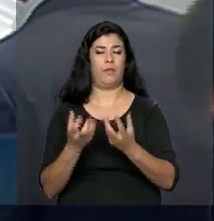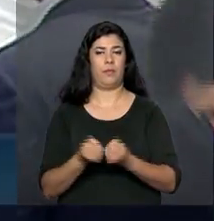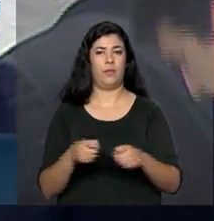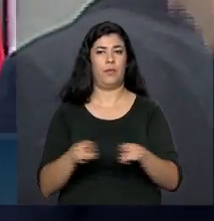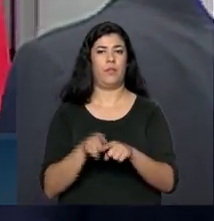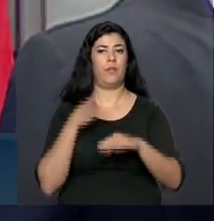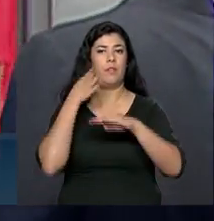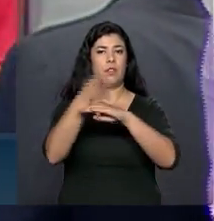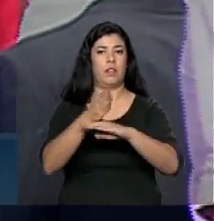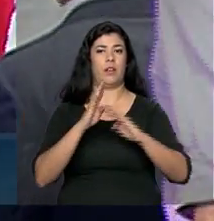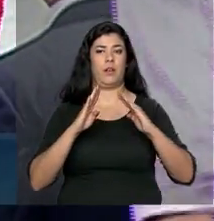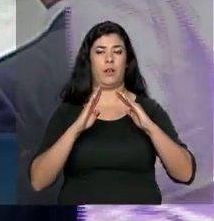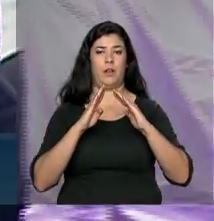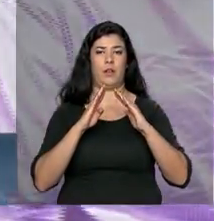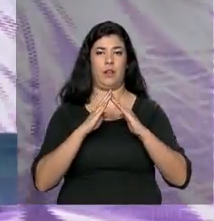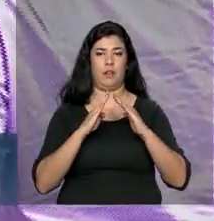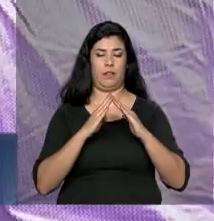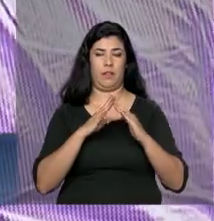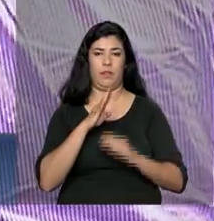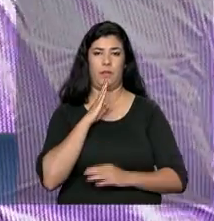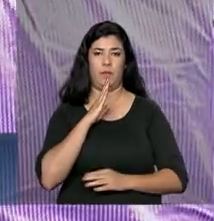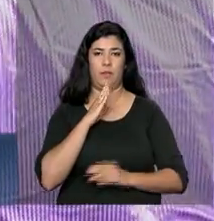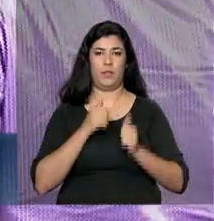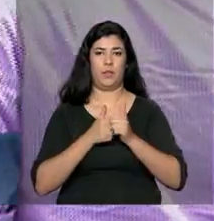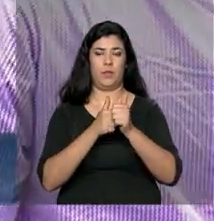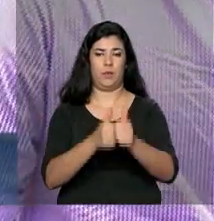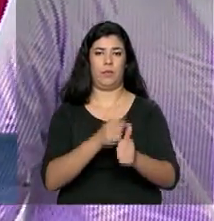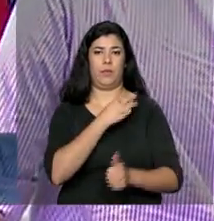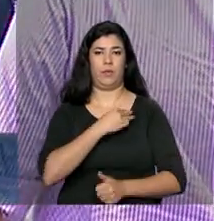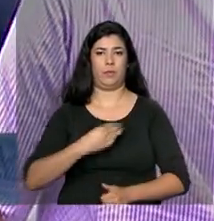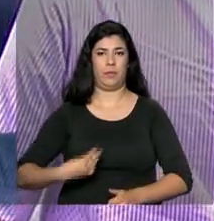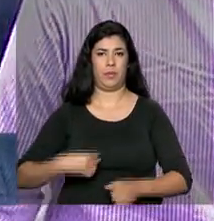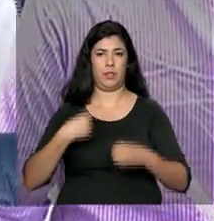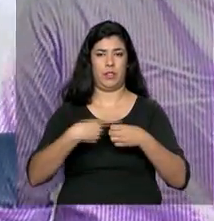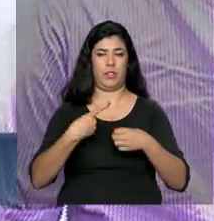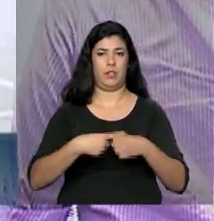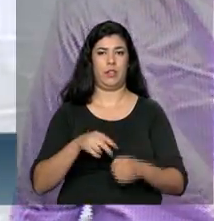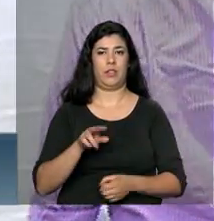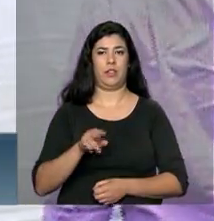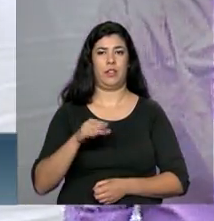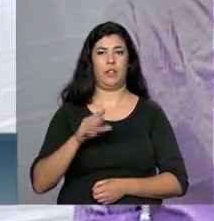o apartamento acompanha também a presidenta o Ministro das cidades Gilberto